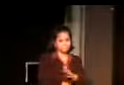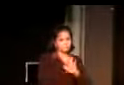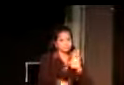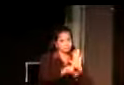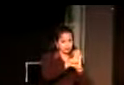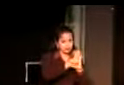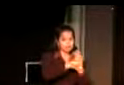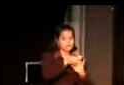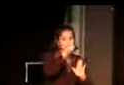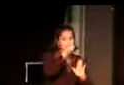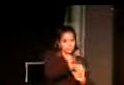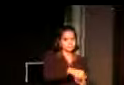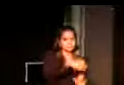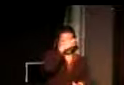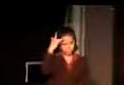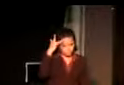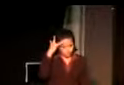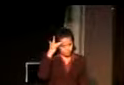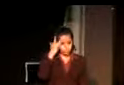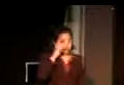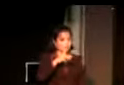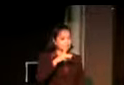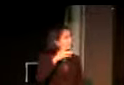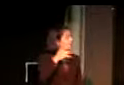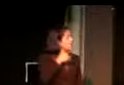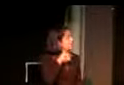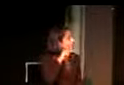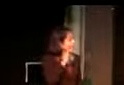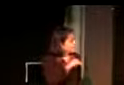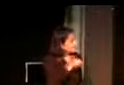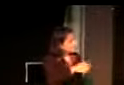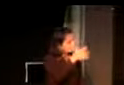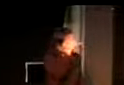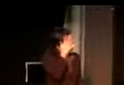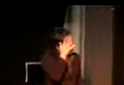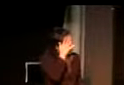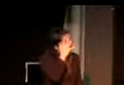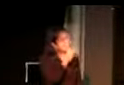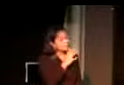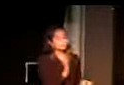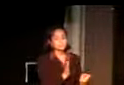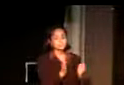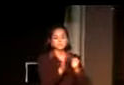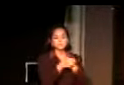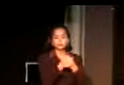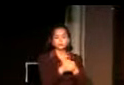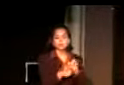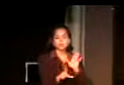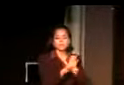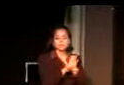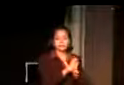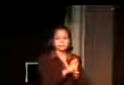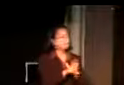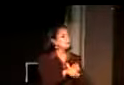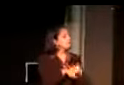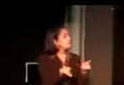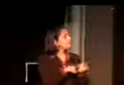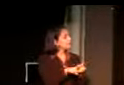Fé a justiça a misericórdia e a fidelidade na verdade queridos